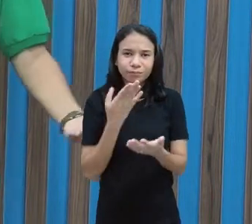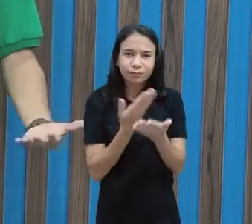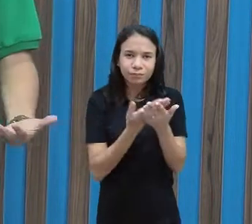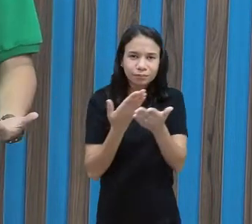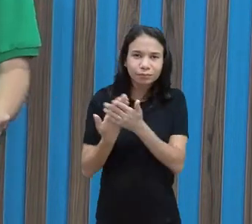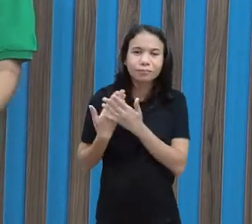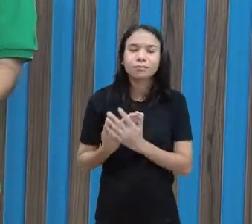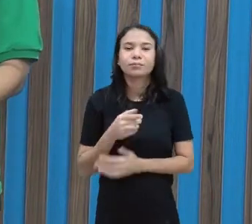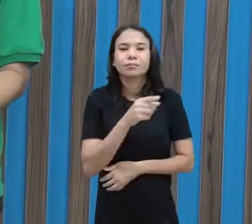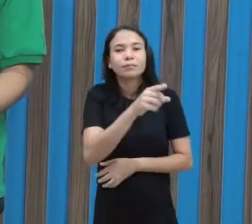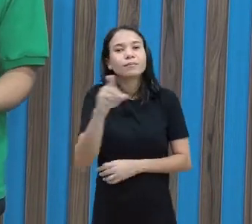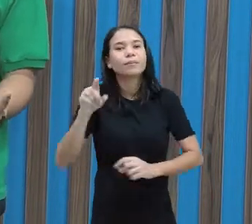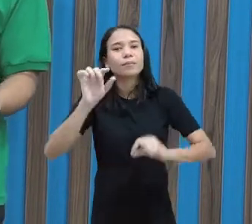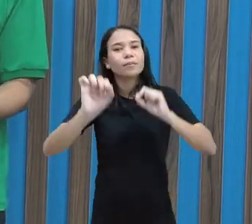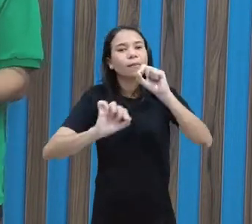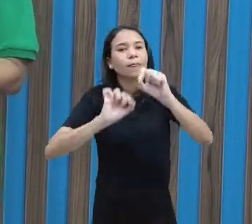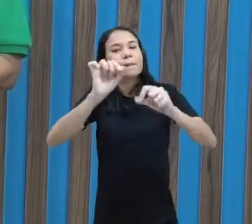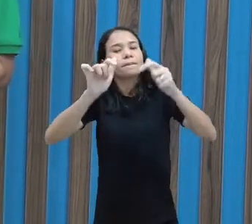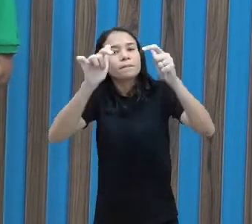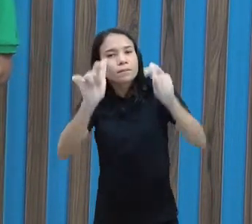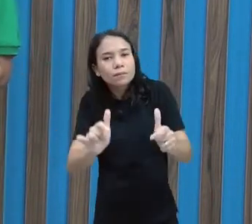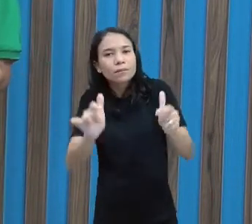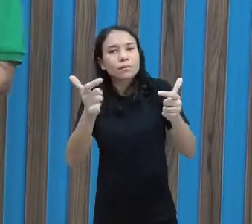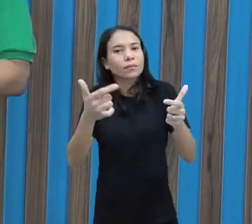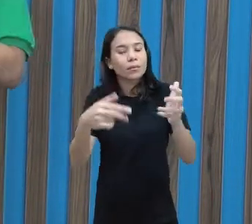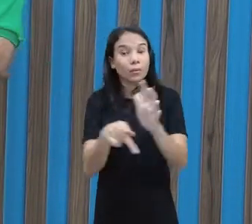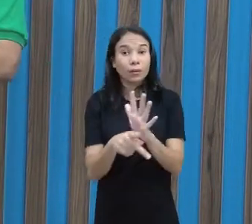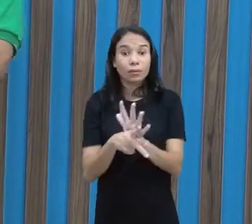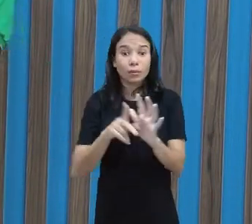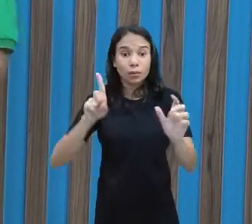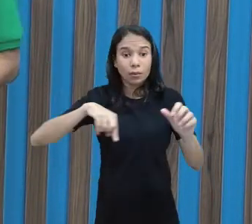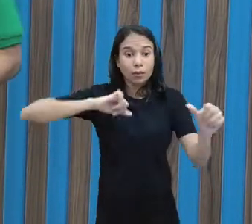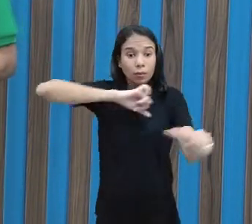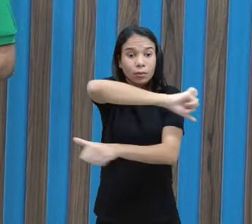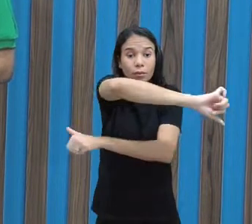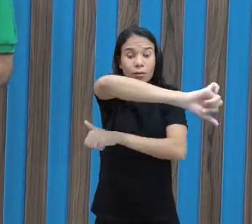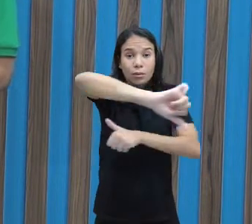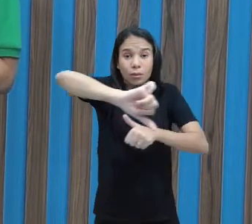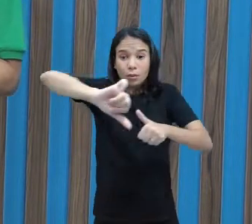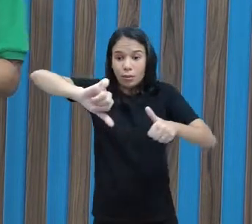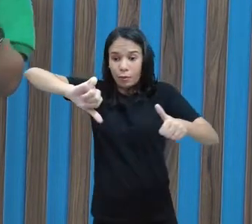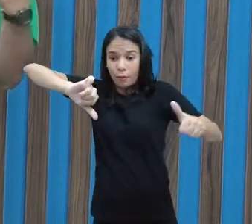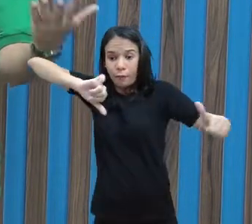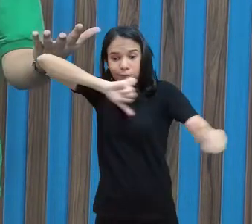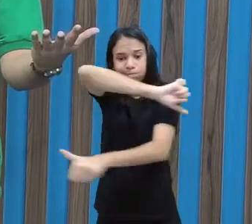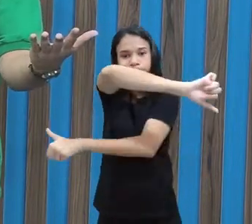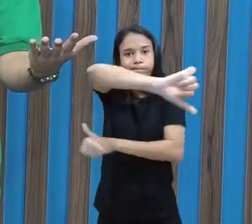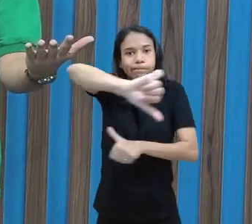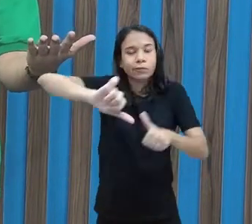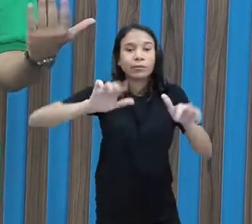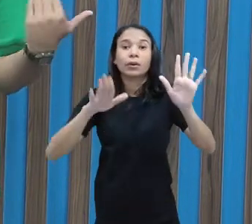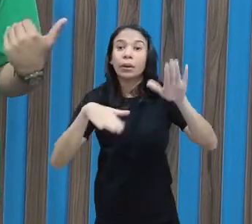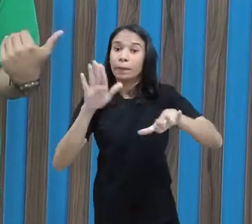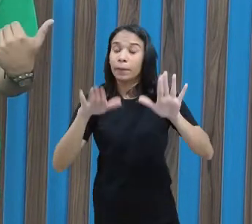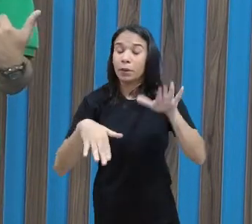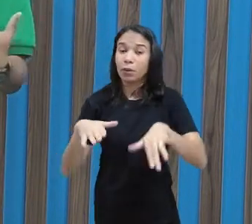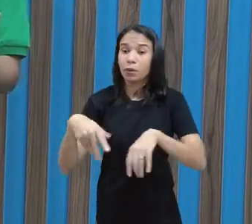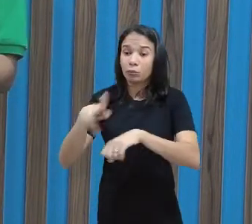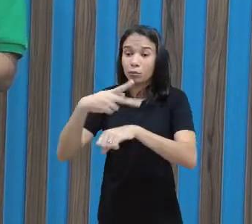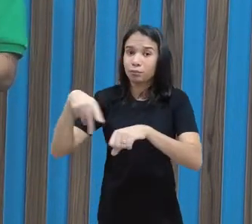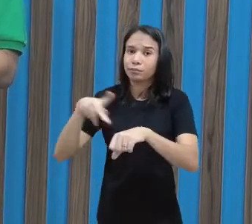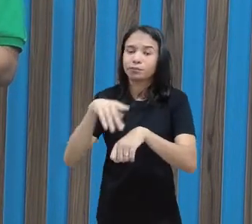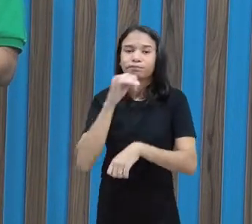estudos de vocês, né, que esse meio ambiente ele vai sendo transformado de acordo com as necessidades dos países. Por exemplo,